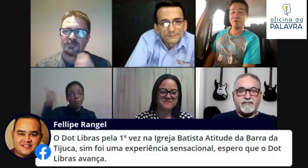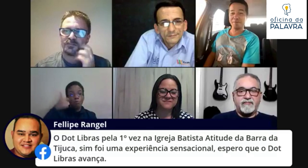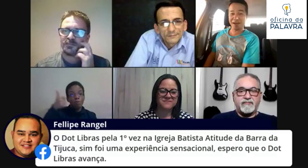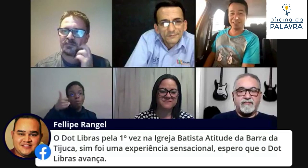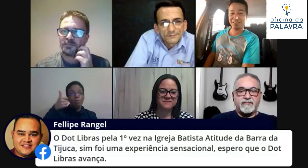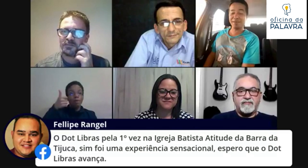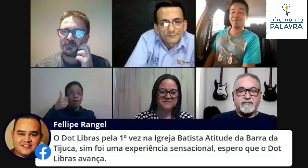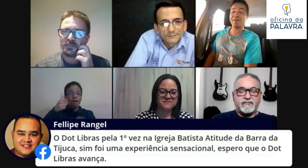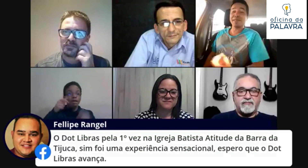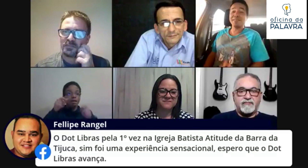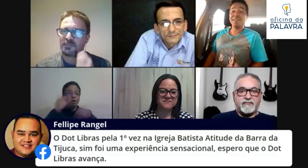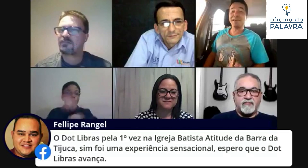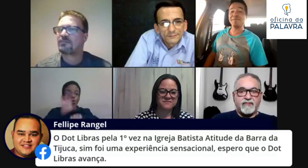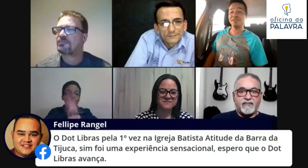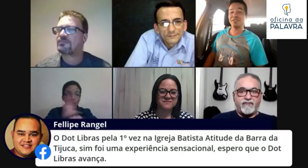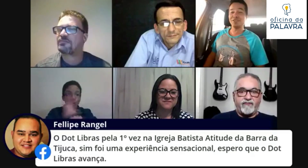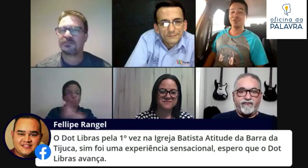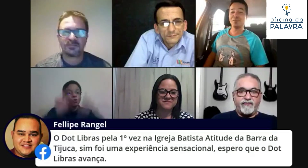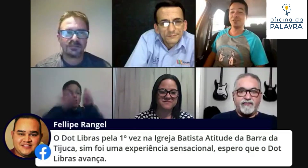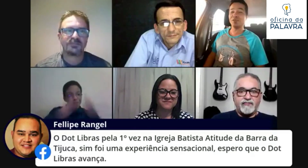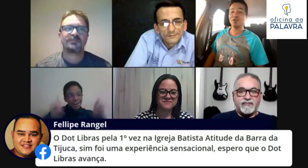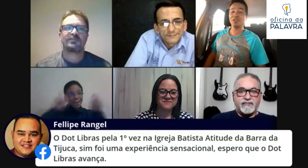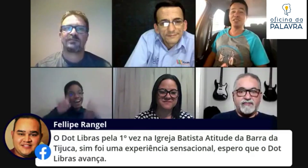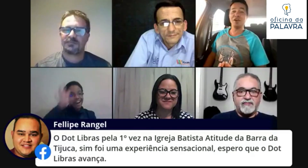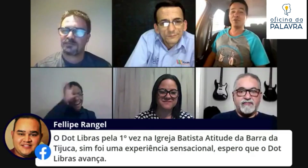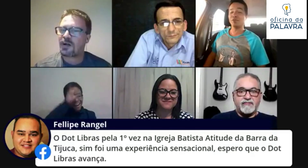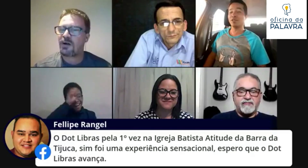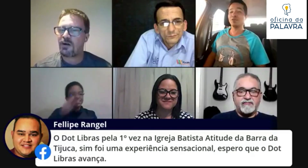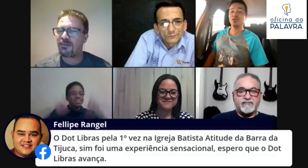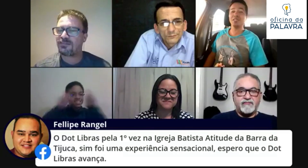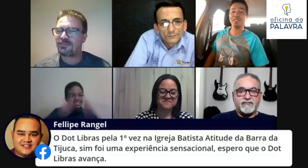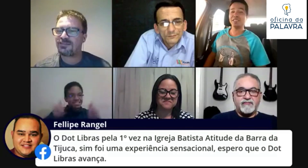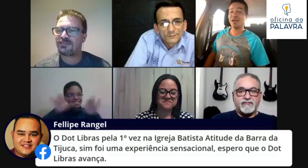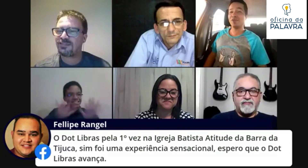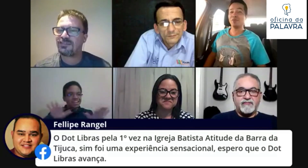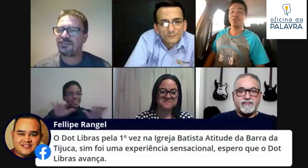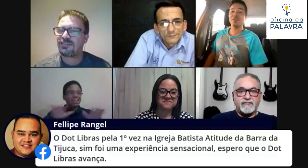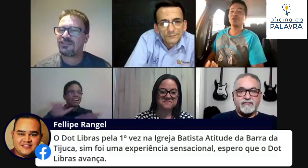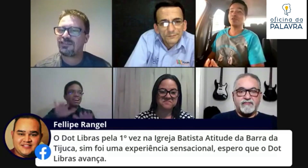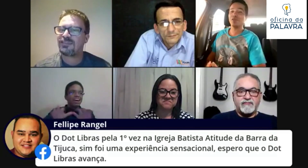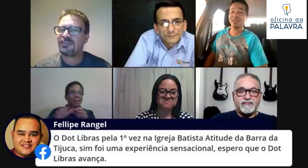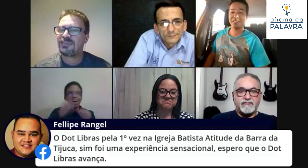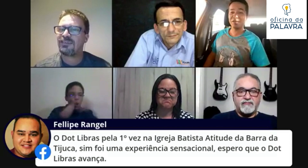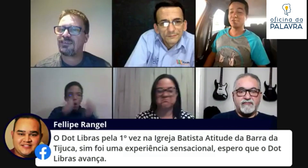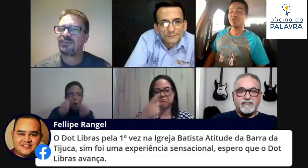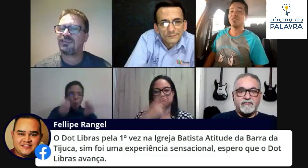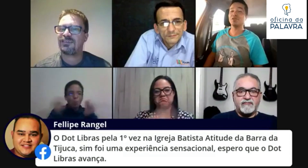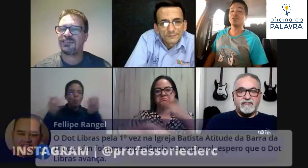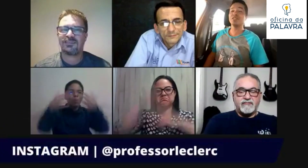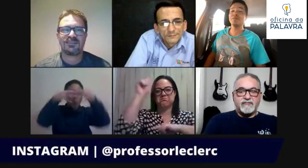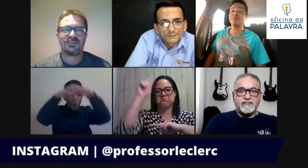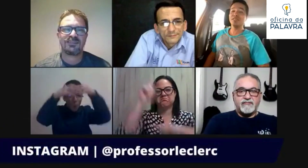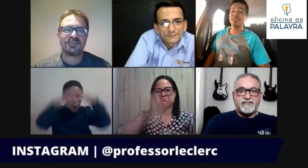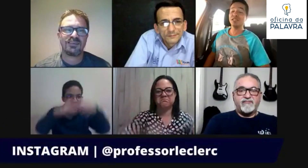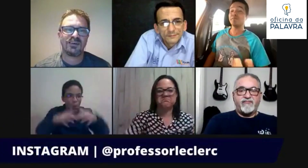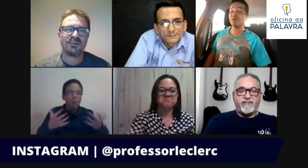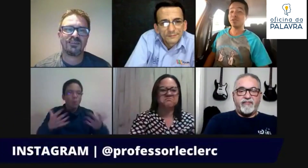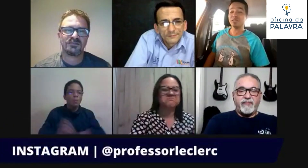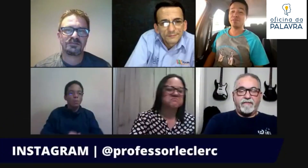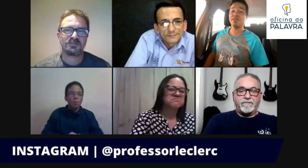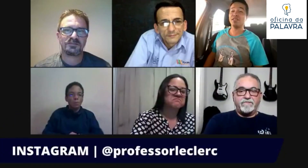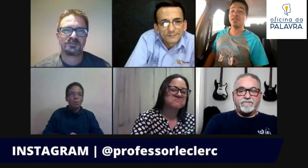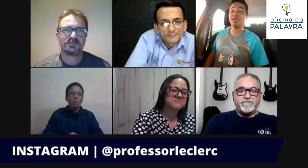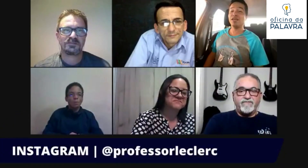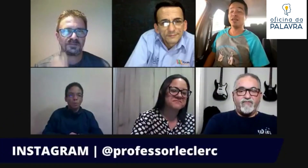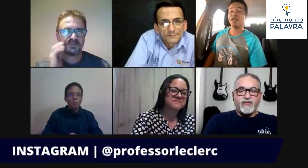de informática para aprender a mexer no computador, ligar o computador, desligar o computador, fazer um monte de coisa, e